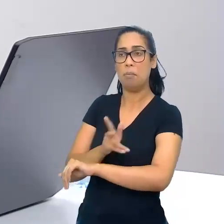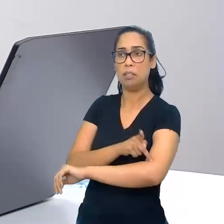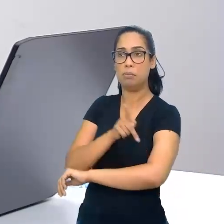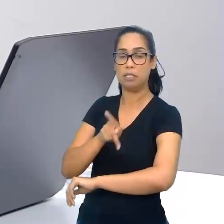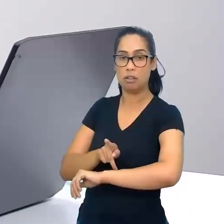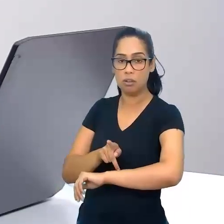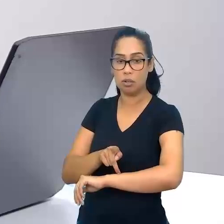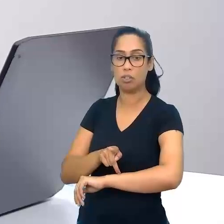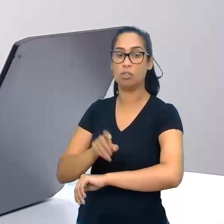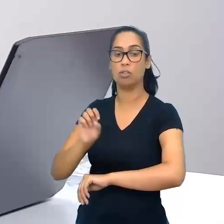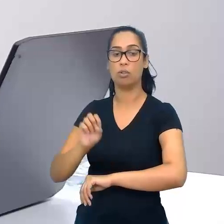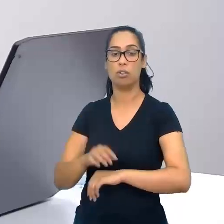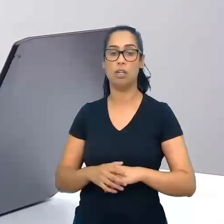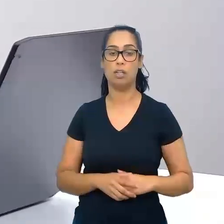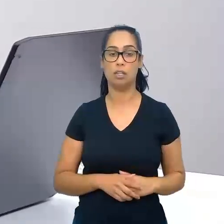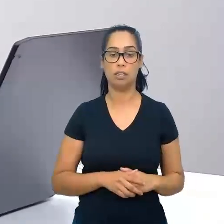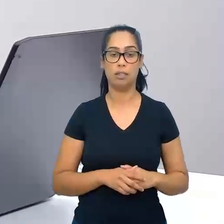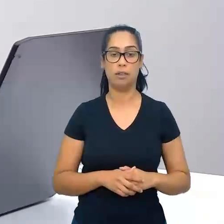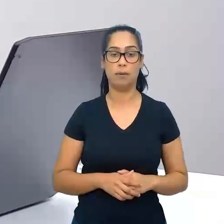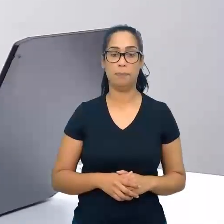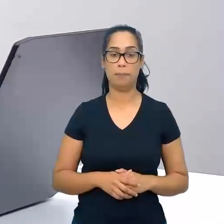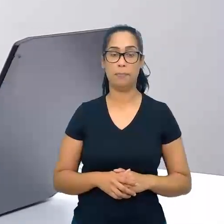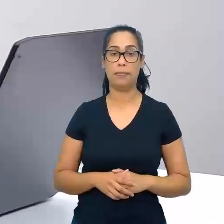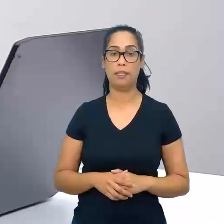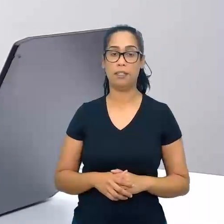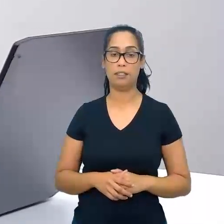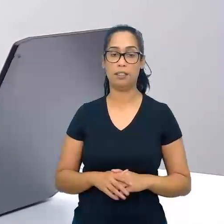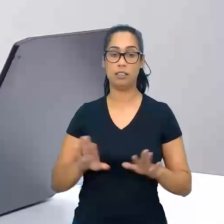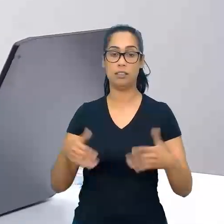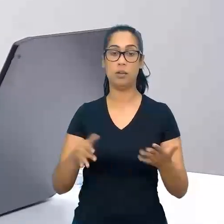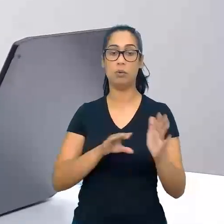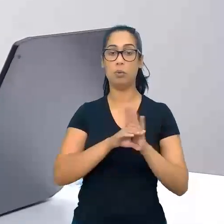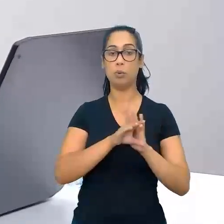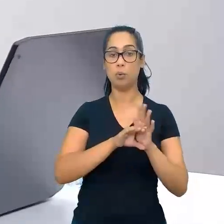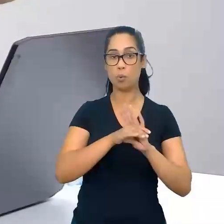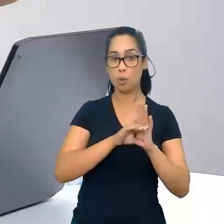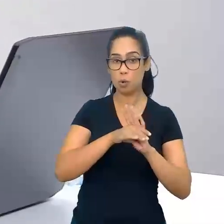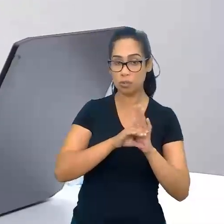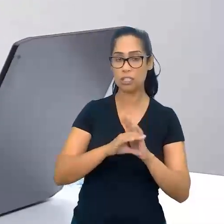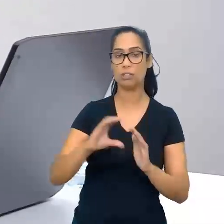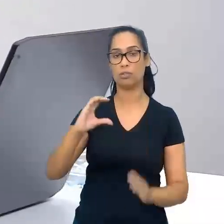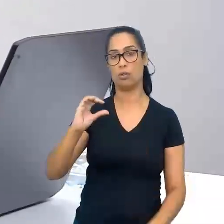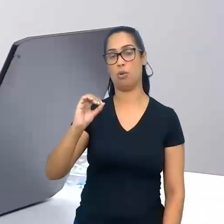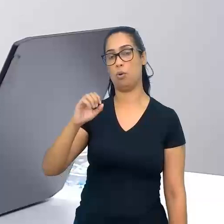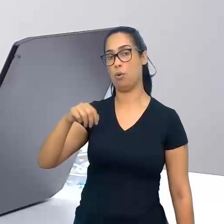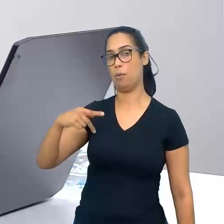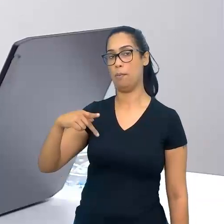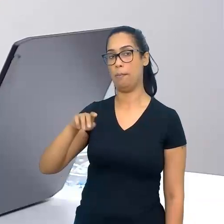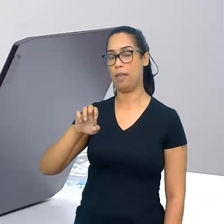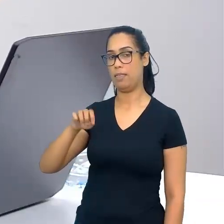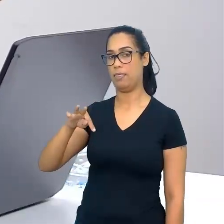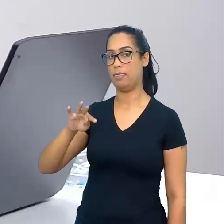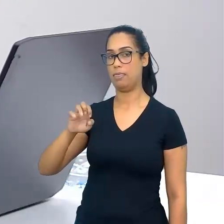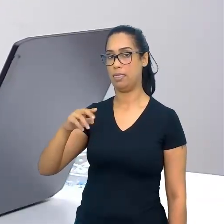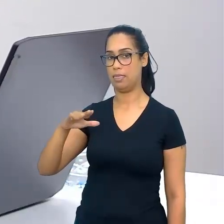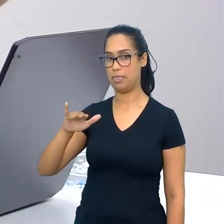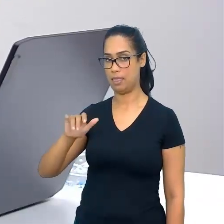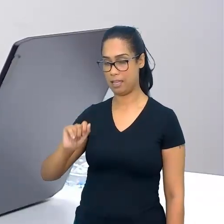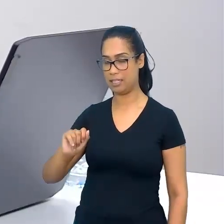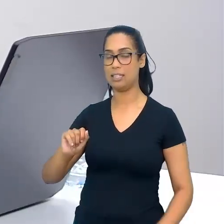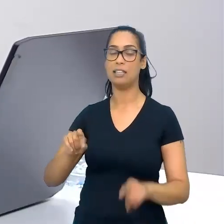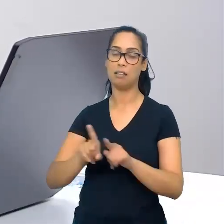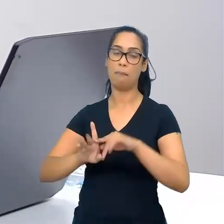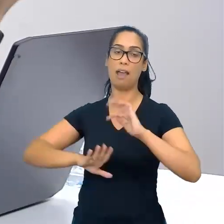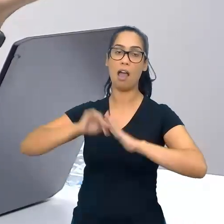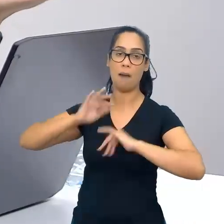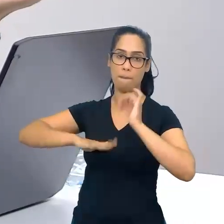o competência habilidade vai parar né Tem como foco estudante um outro exemplo aqui e já relacionado